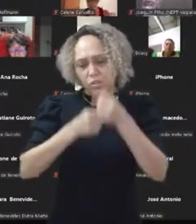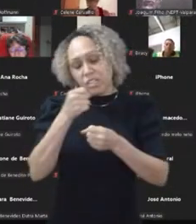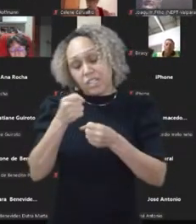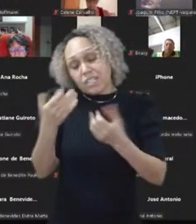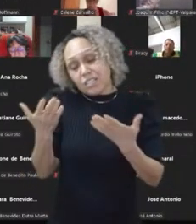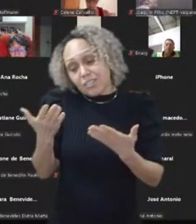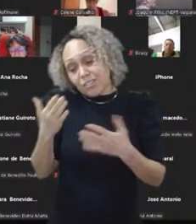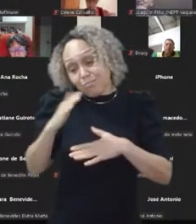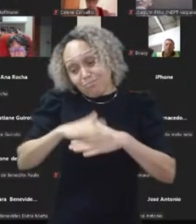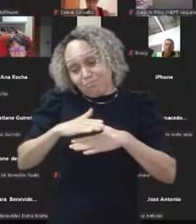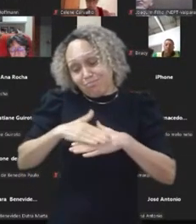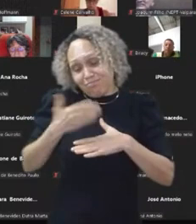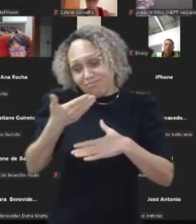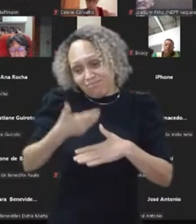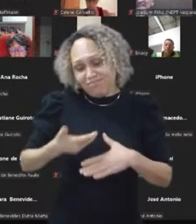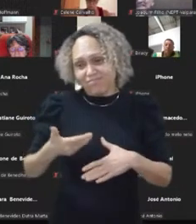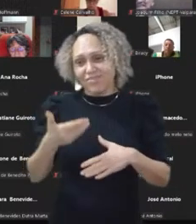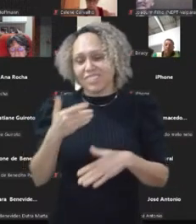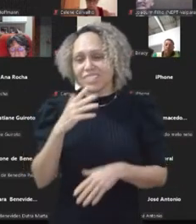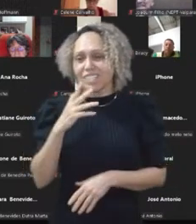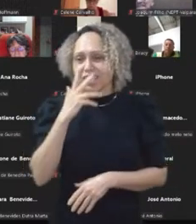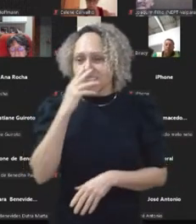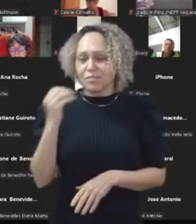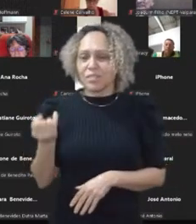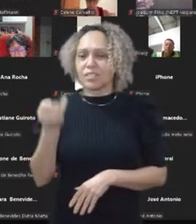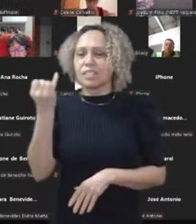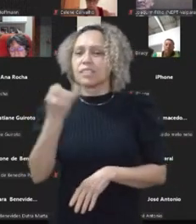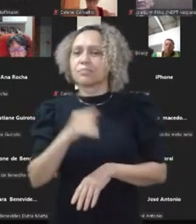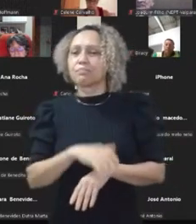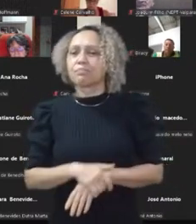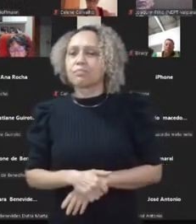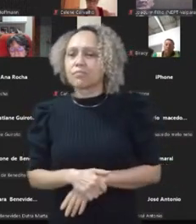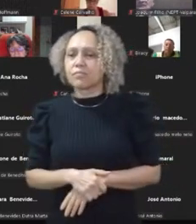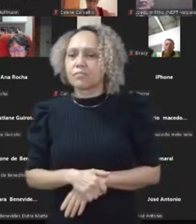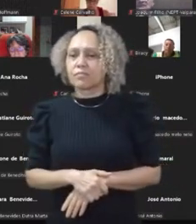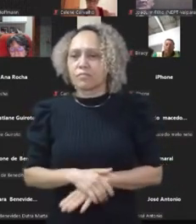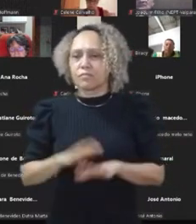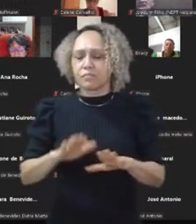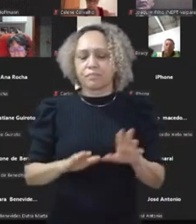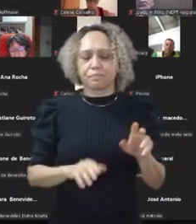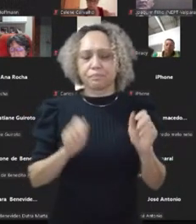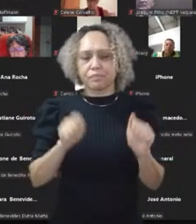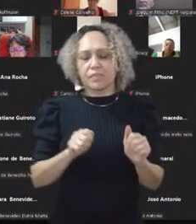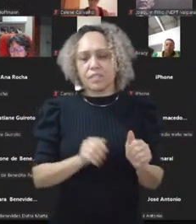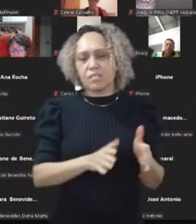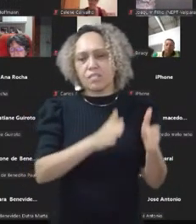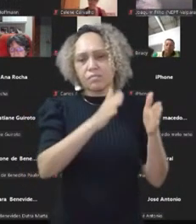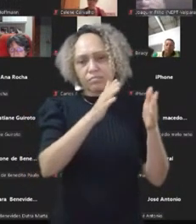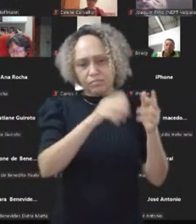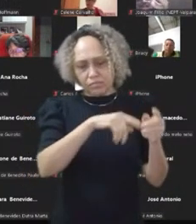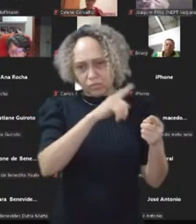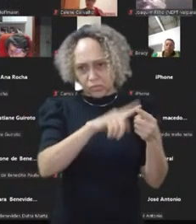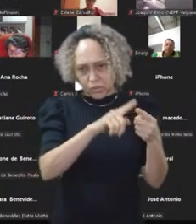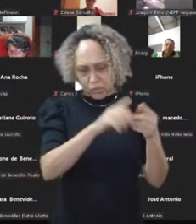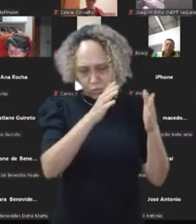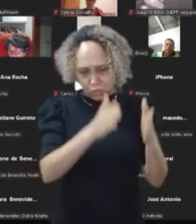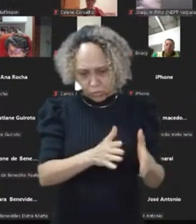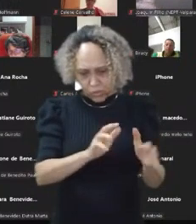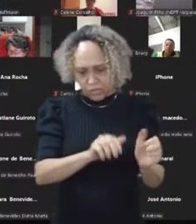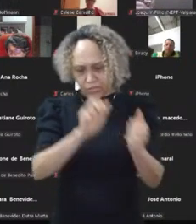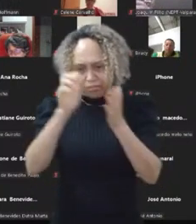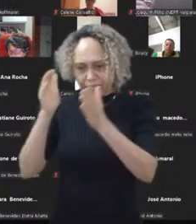lado e aí nesse ponto porque eu falo que tem que ter essas duas atitudes né tanto Claro ficar sempre